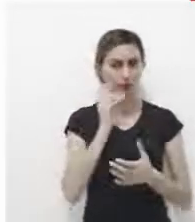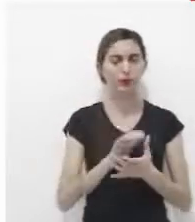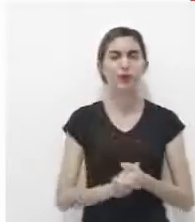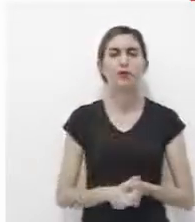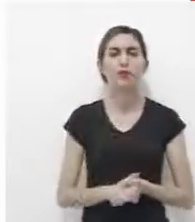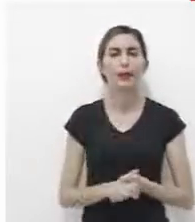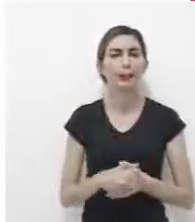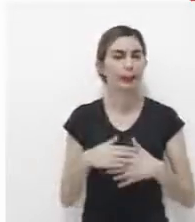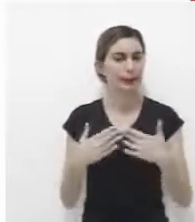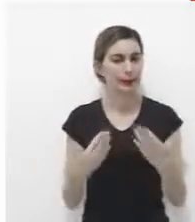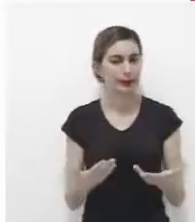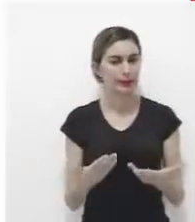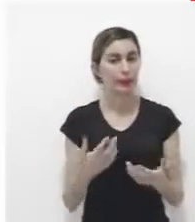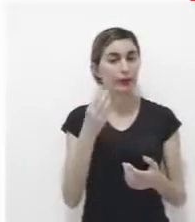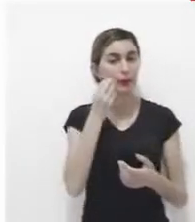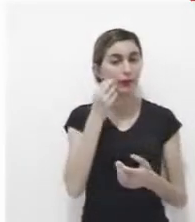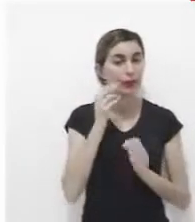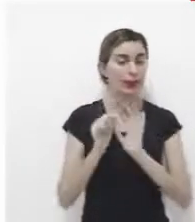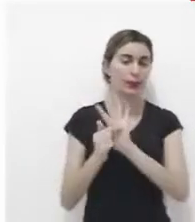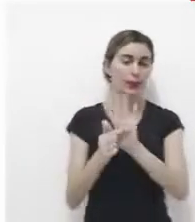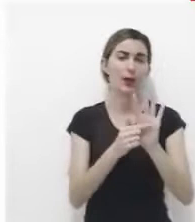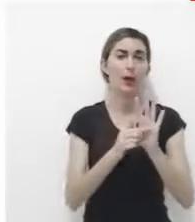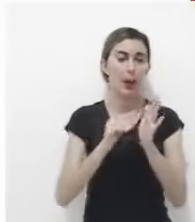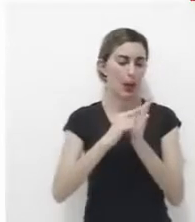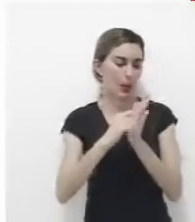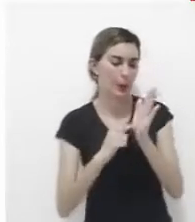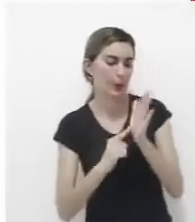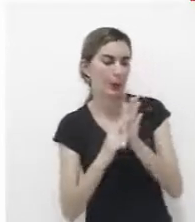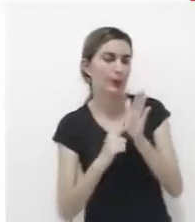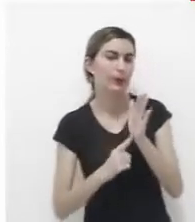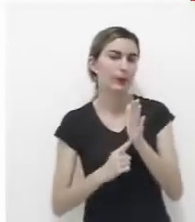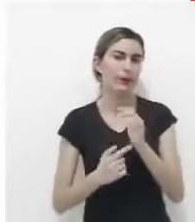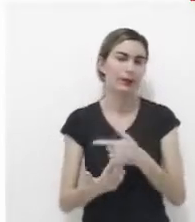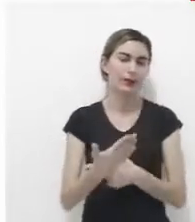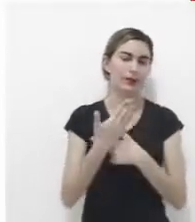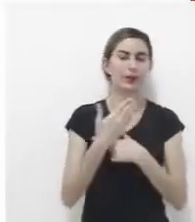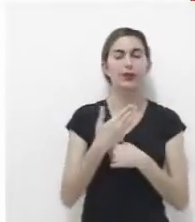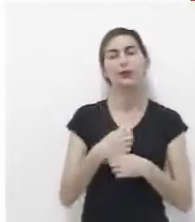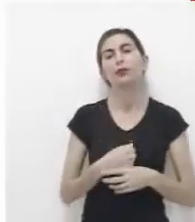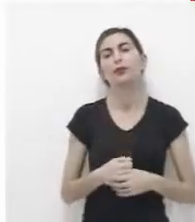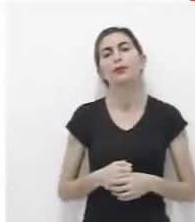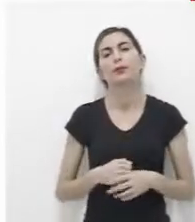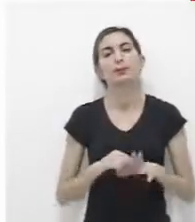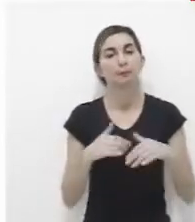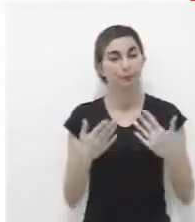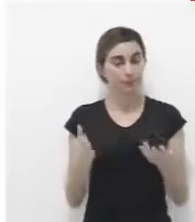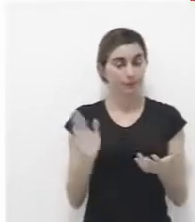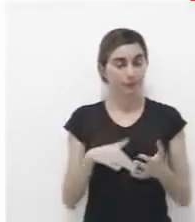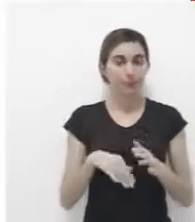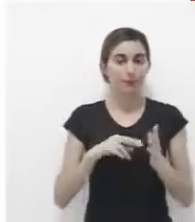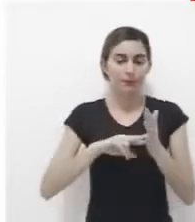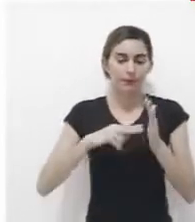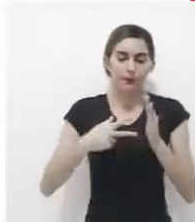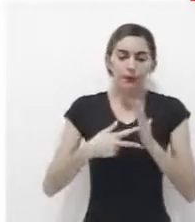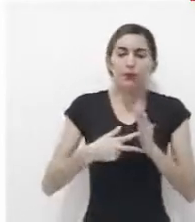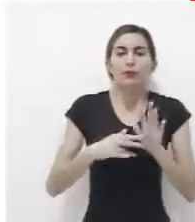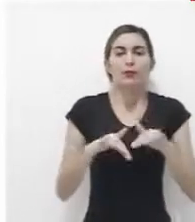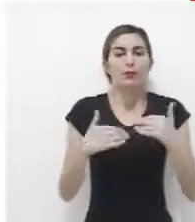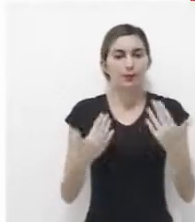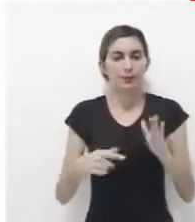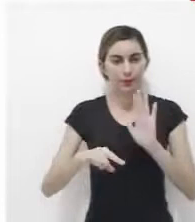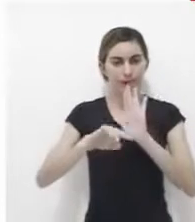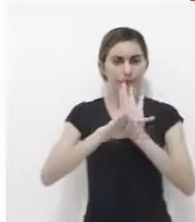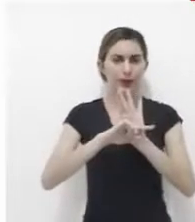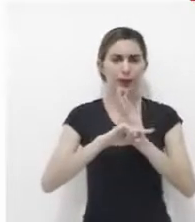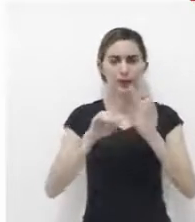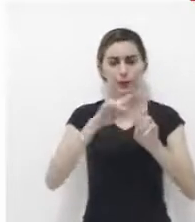só. Eita, olha aí quem apareceu, a calculadora, para nos dar uma ajuda, tá bom? Então vamos lá.